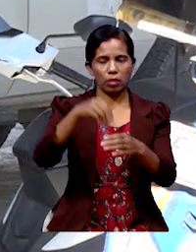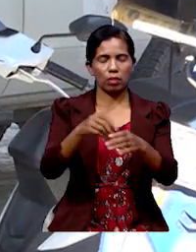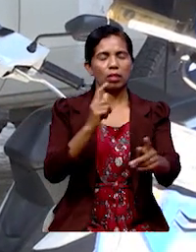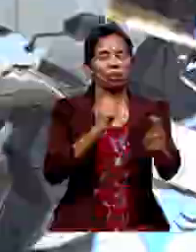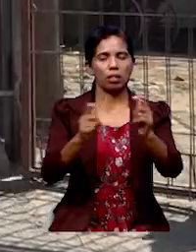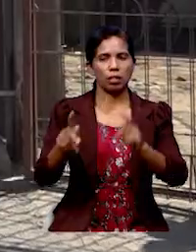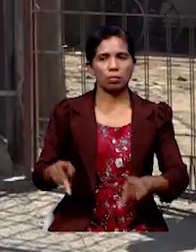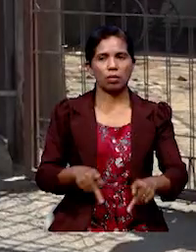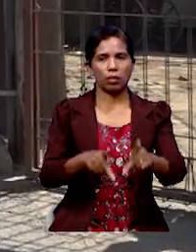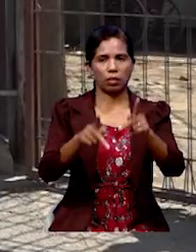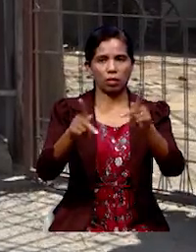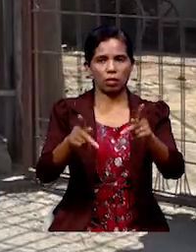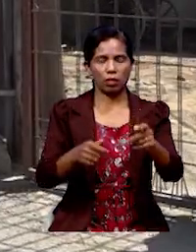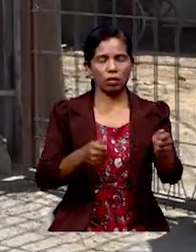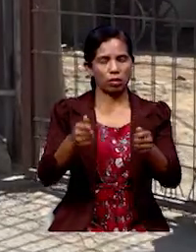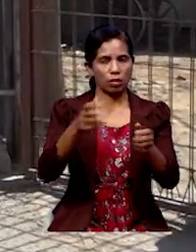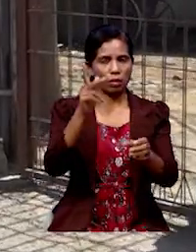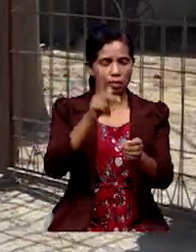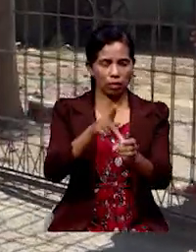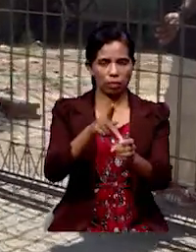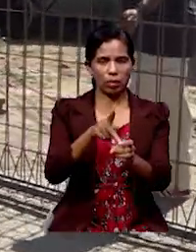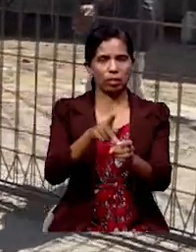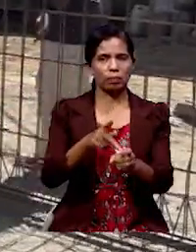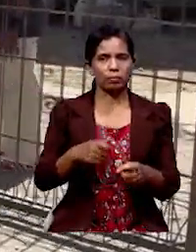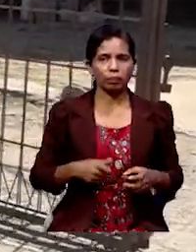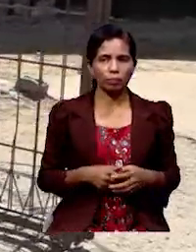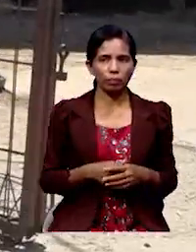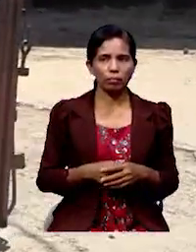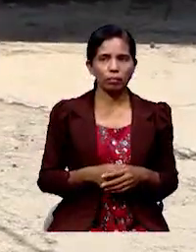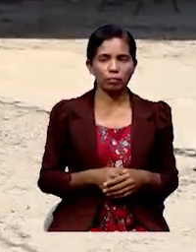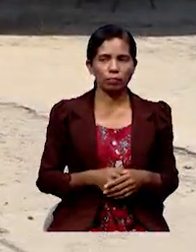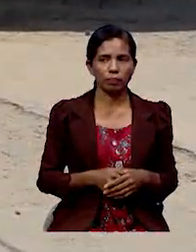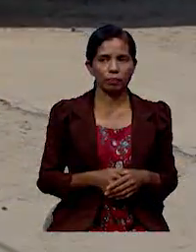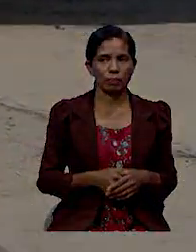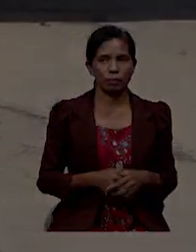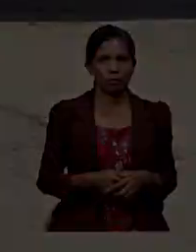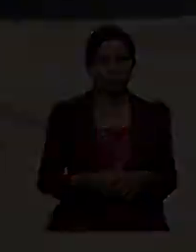transporte ba funcionário no combustível. Leopoldina de Carvalho, Jacinto Fuca, GMN.